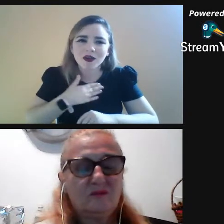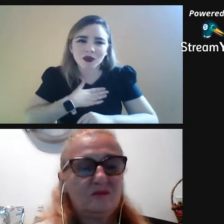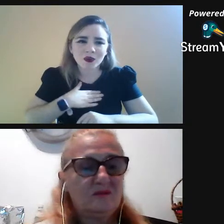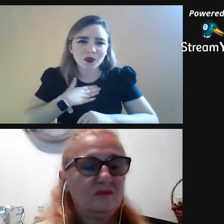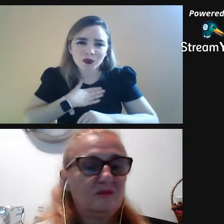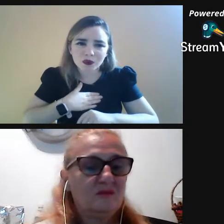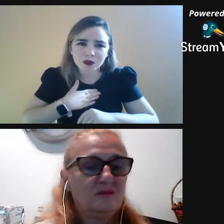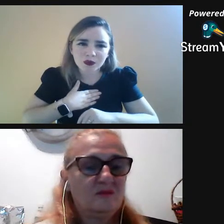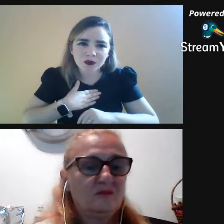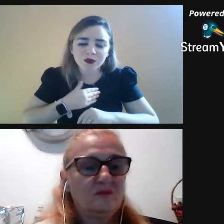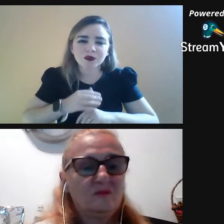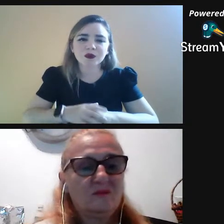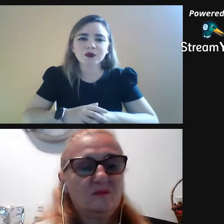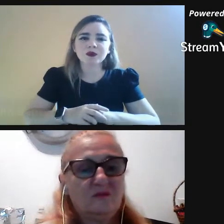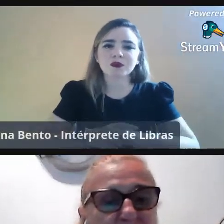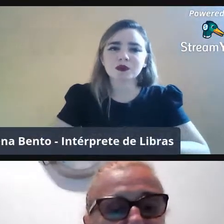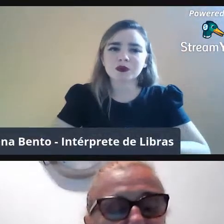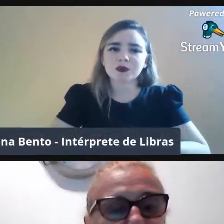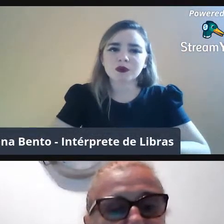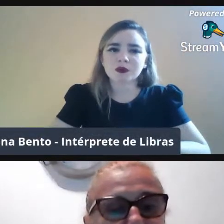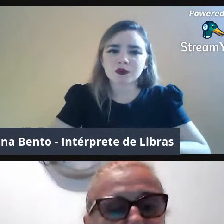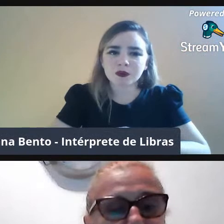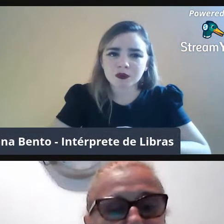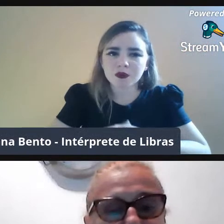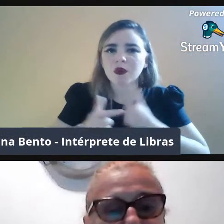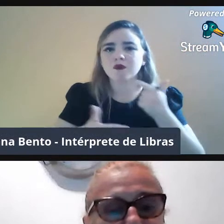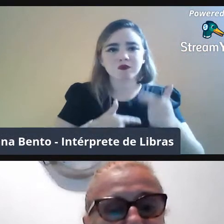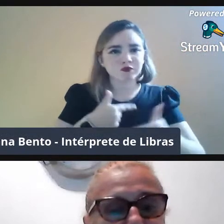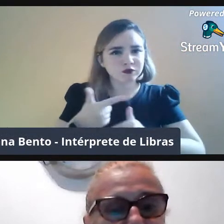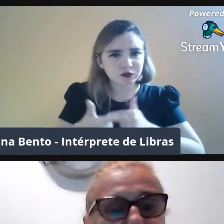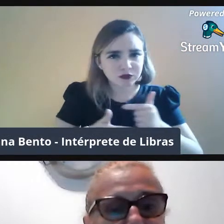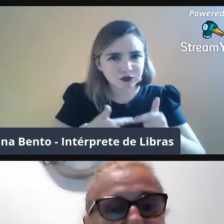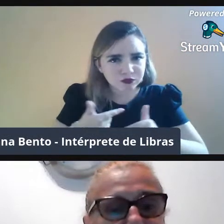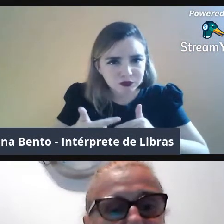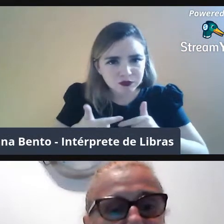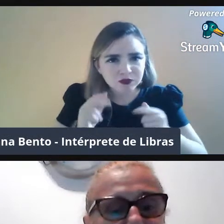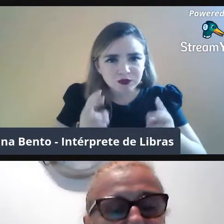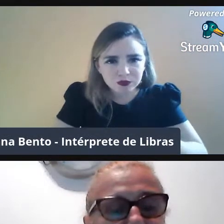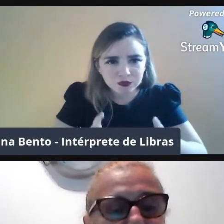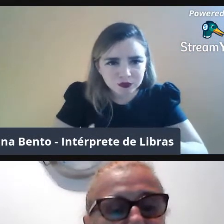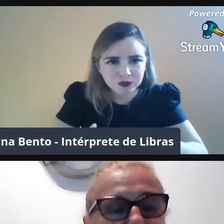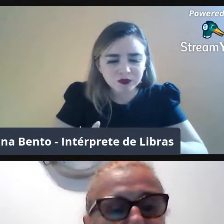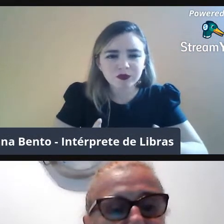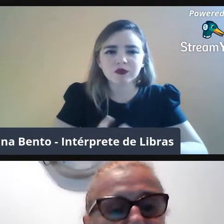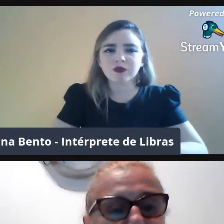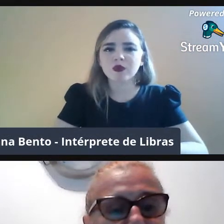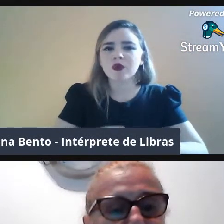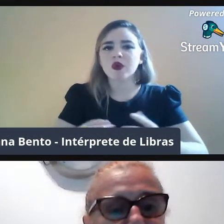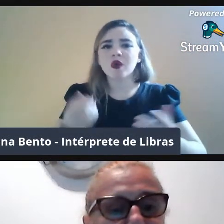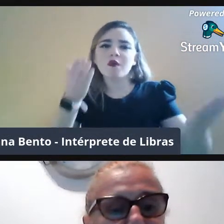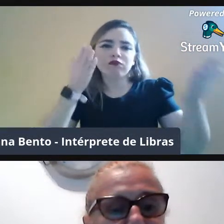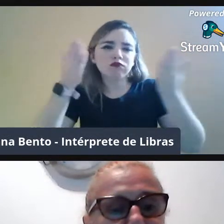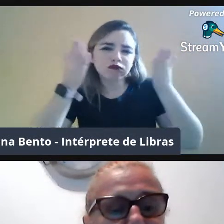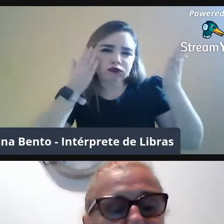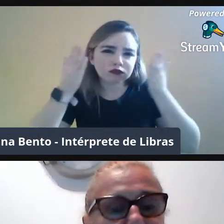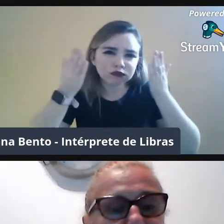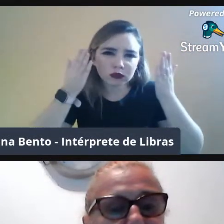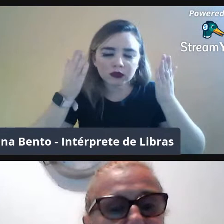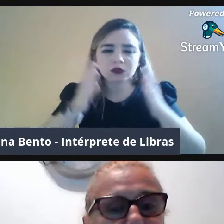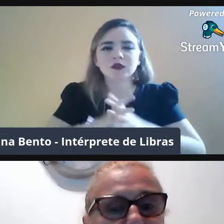entrevista uma senhora de 62 anos que trabalhava nesse chão, fala sobre questões psicológicas também,